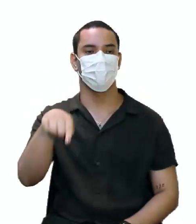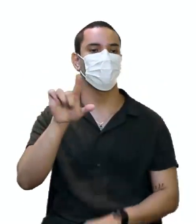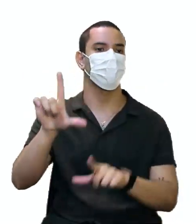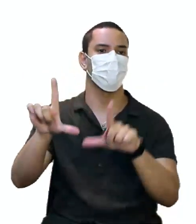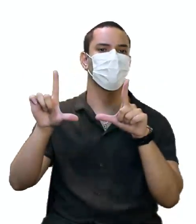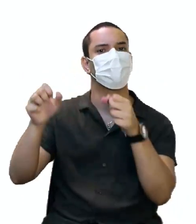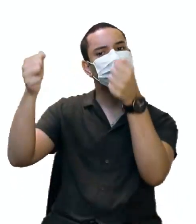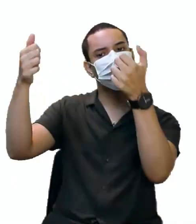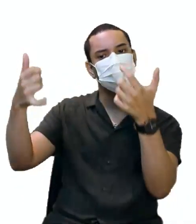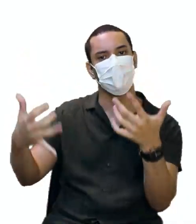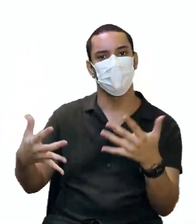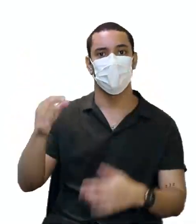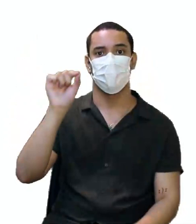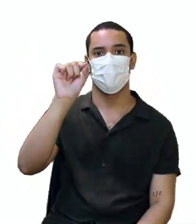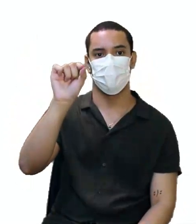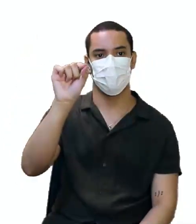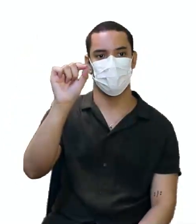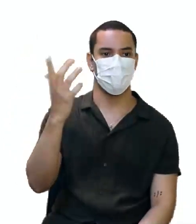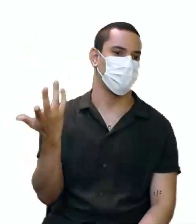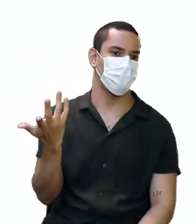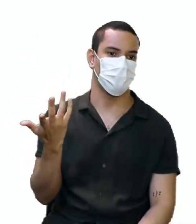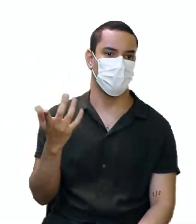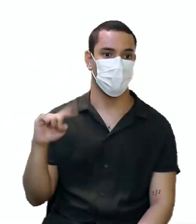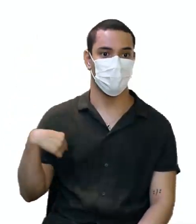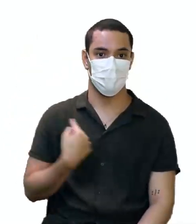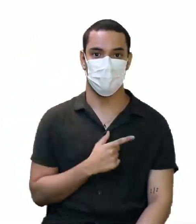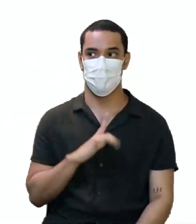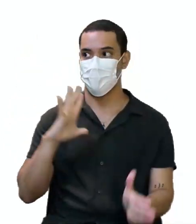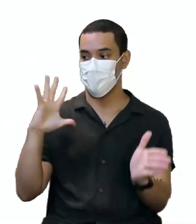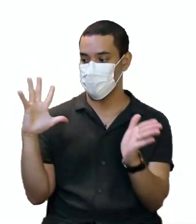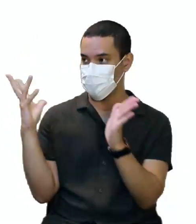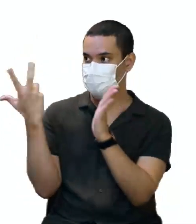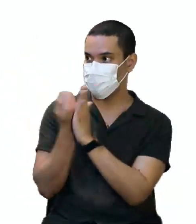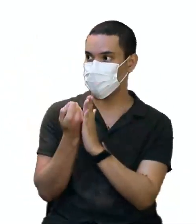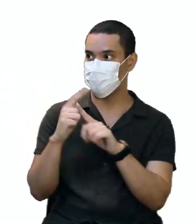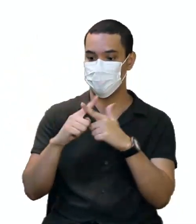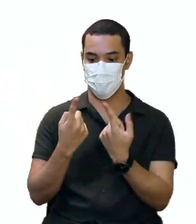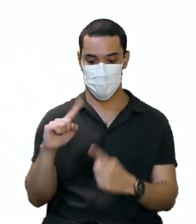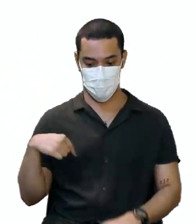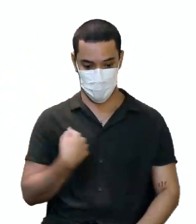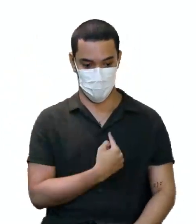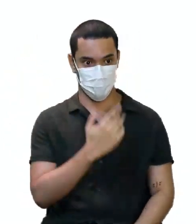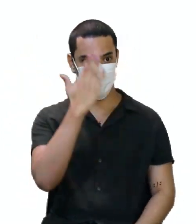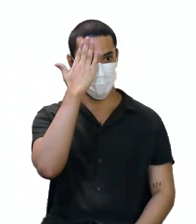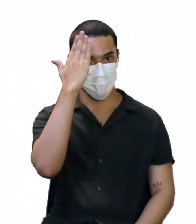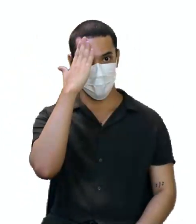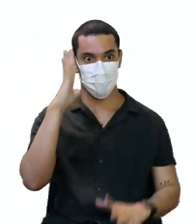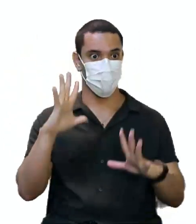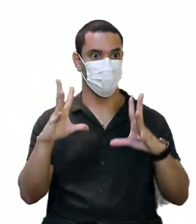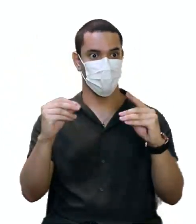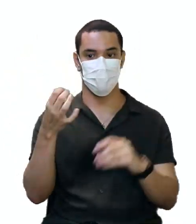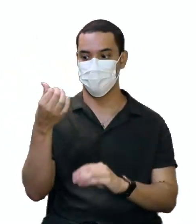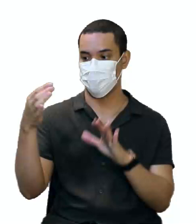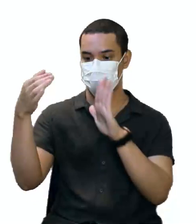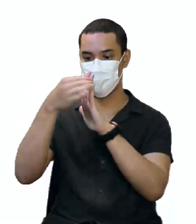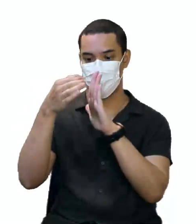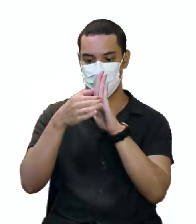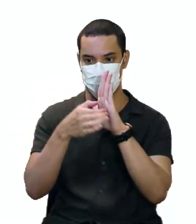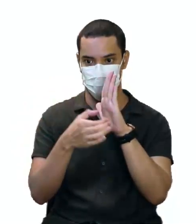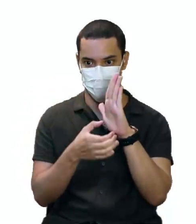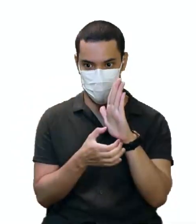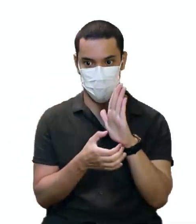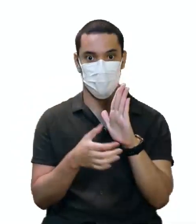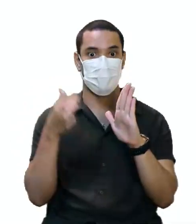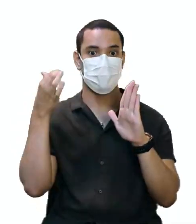nessa questão de que esses registros, para a gente saber todos esses 6 grupos aí, né, dessas